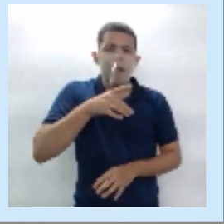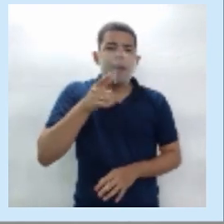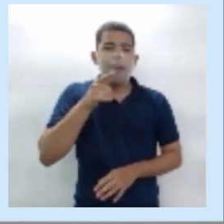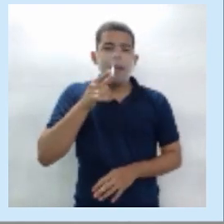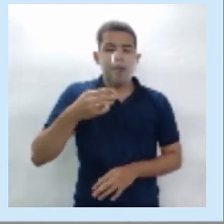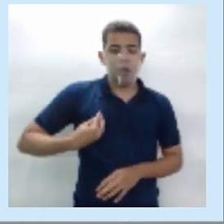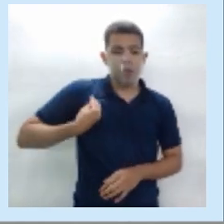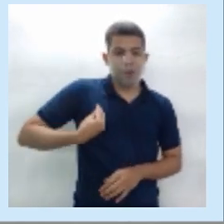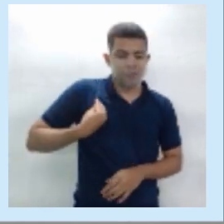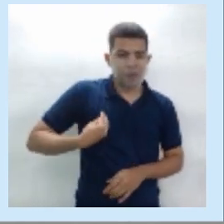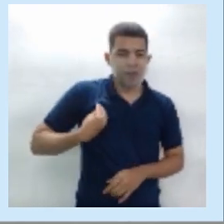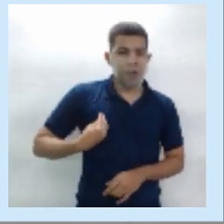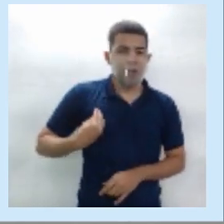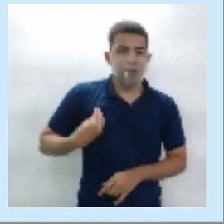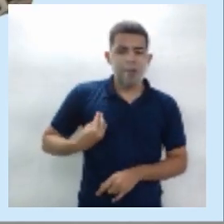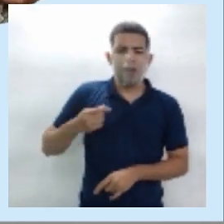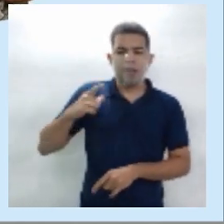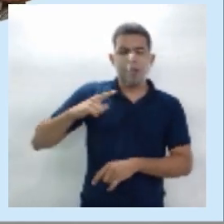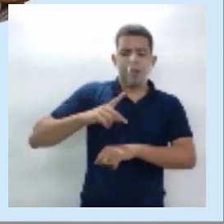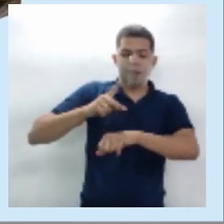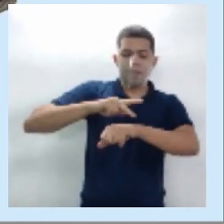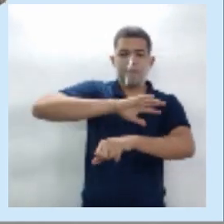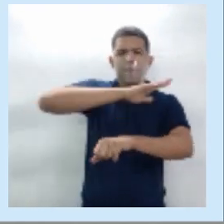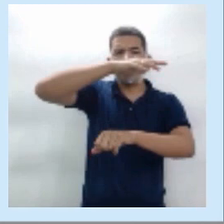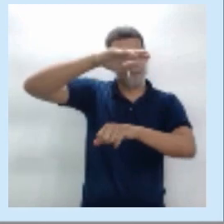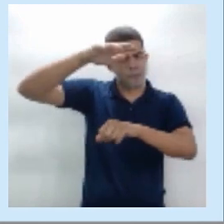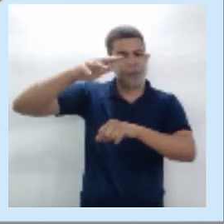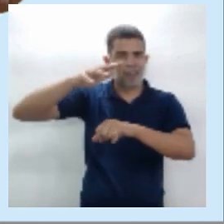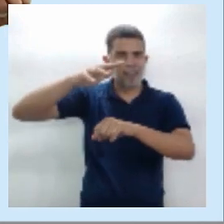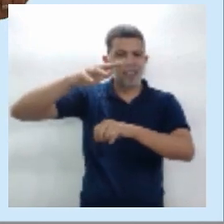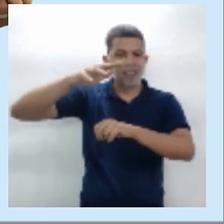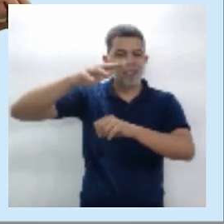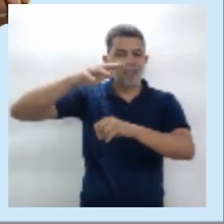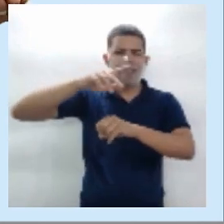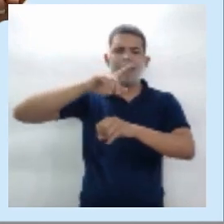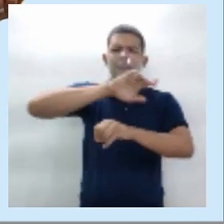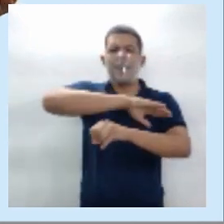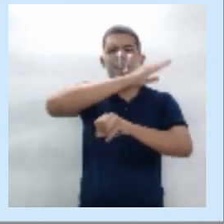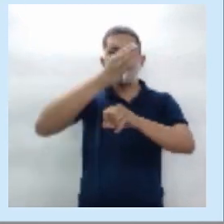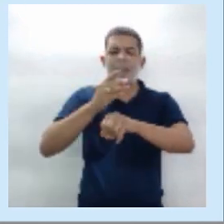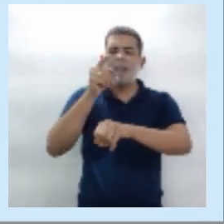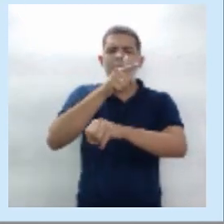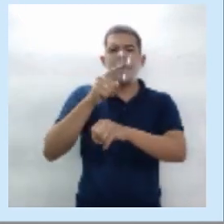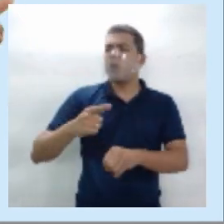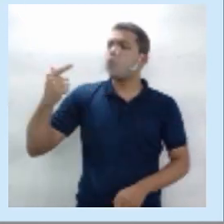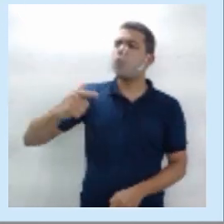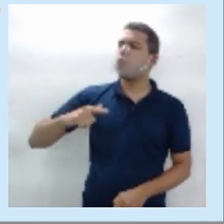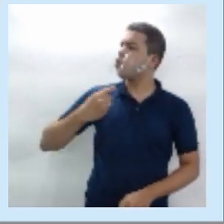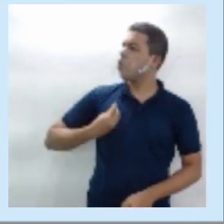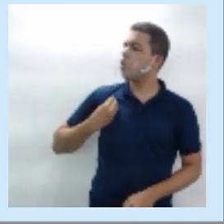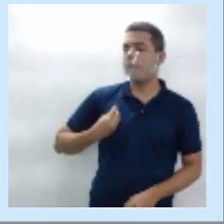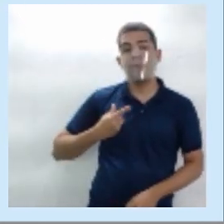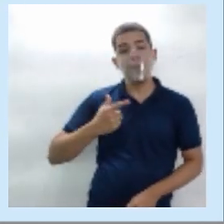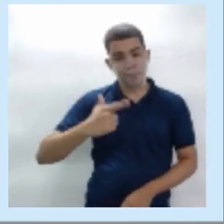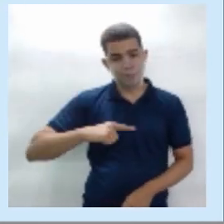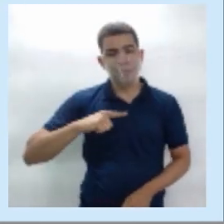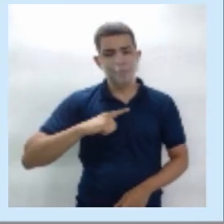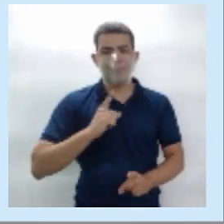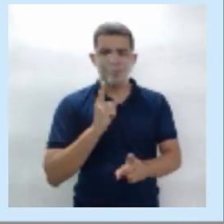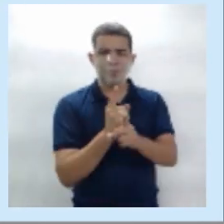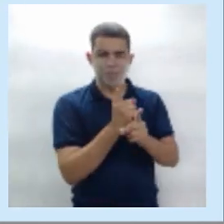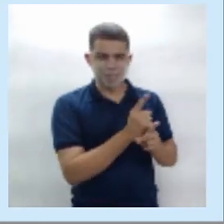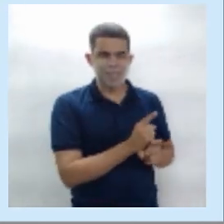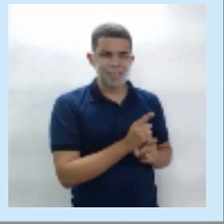marinhos naquela região montanhosa, que se imaginava que ali não teria, mas existia. E